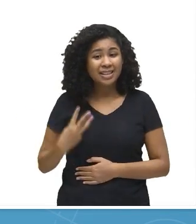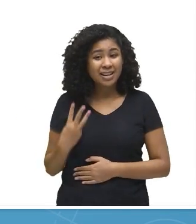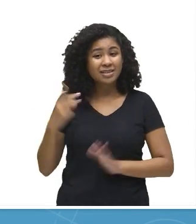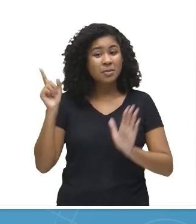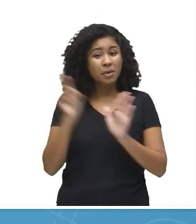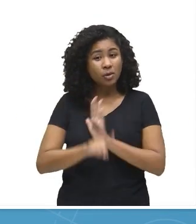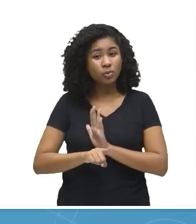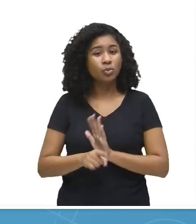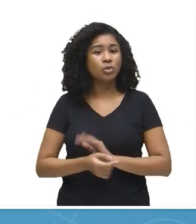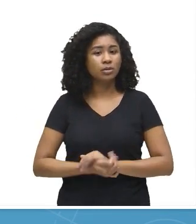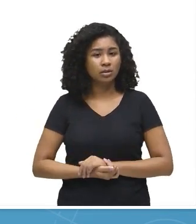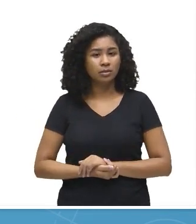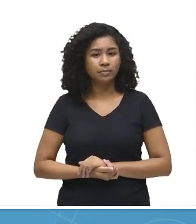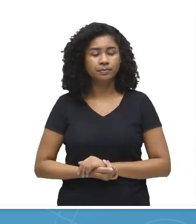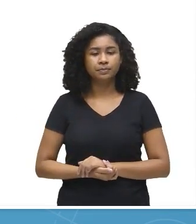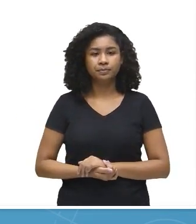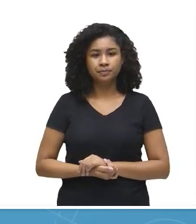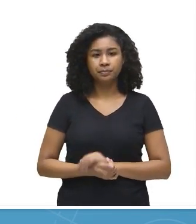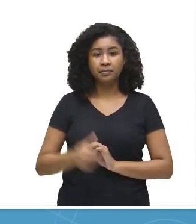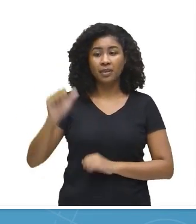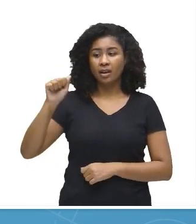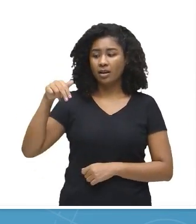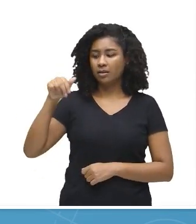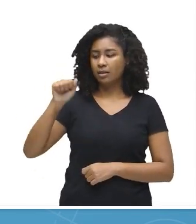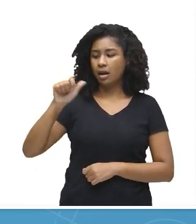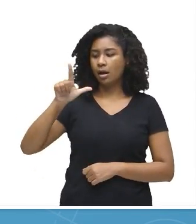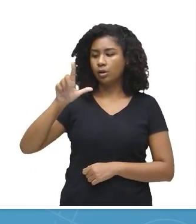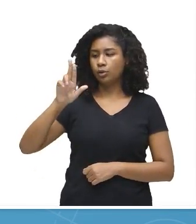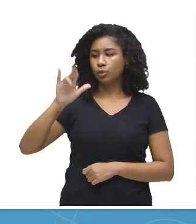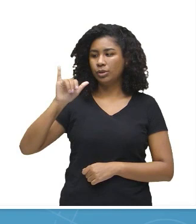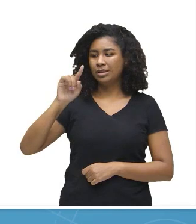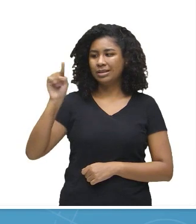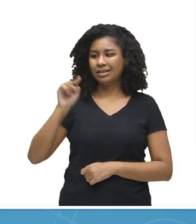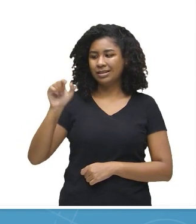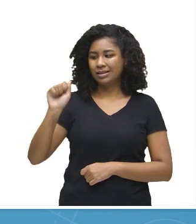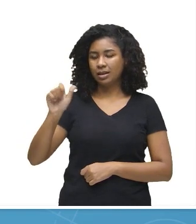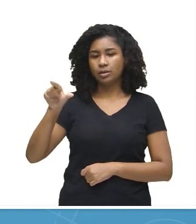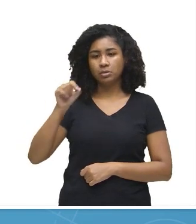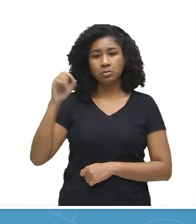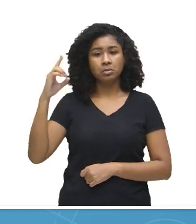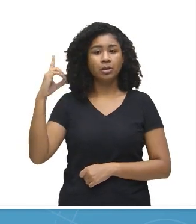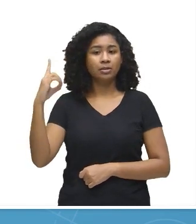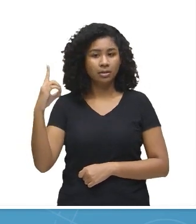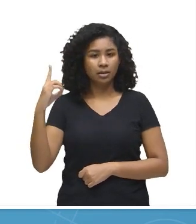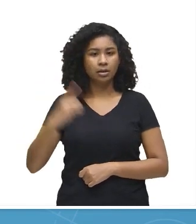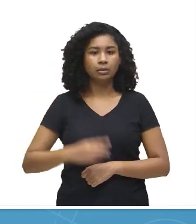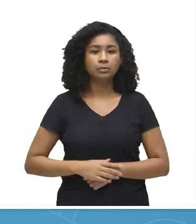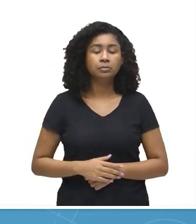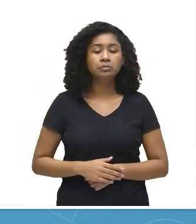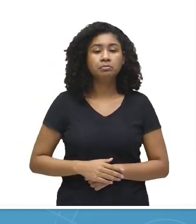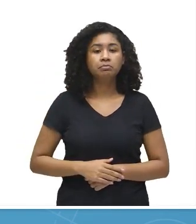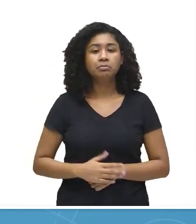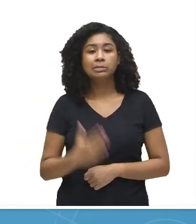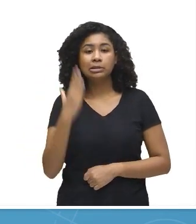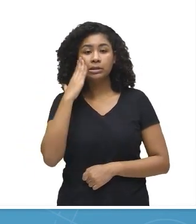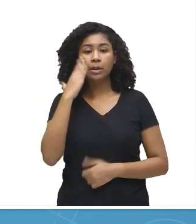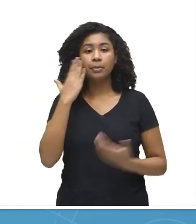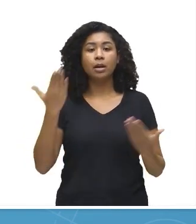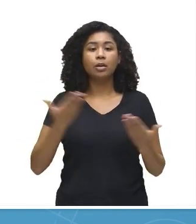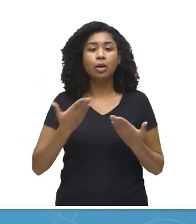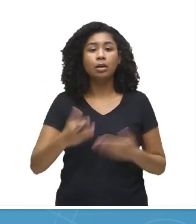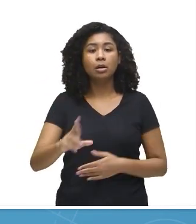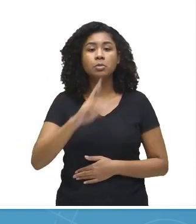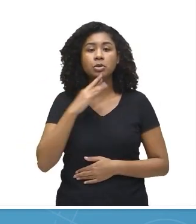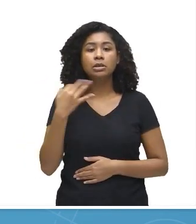a C e Ana Luísa respondeu a letra D. Então, vamos lá. Quem que acertou aqui? Quem foi que acertou